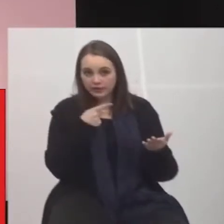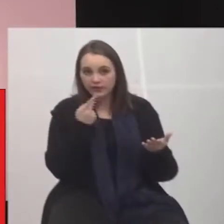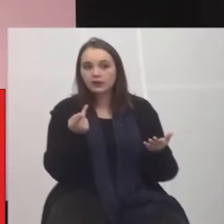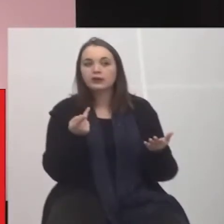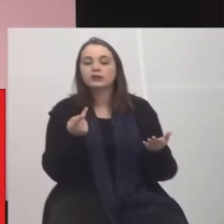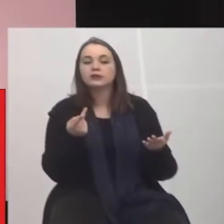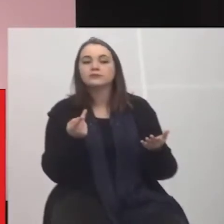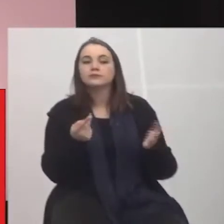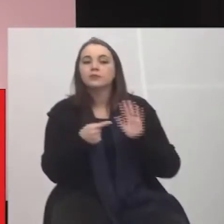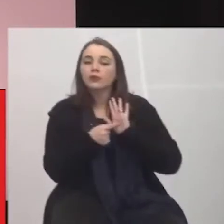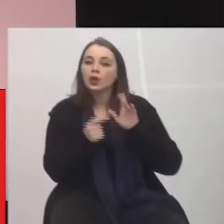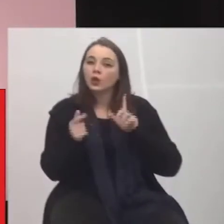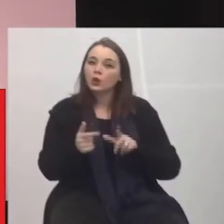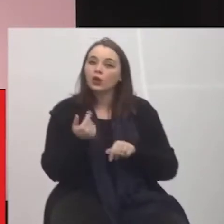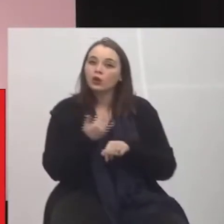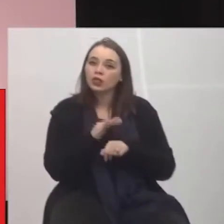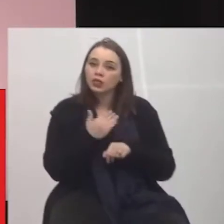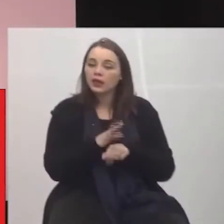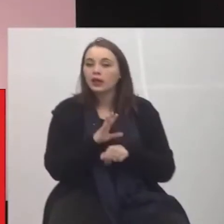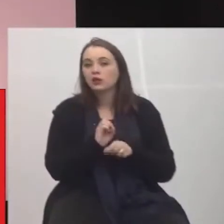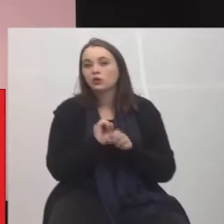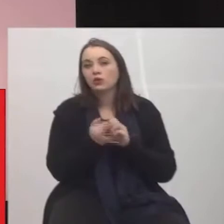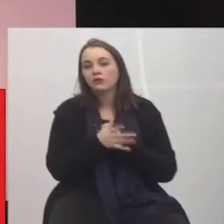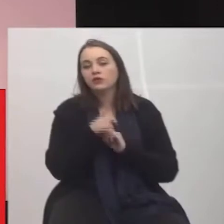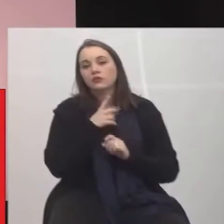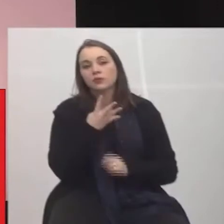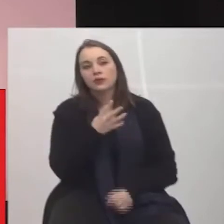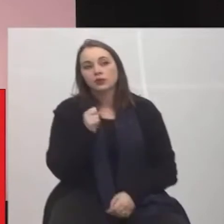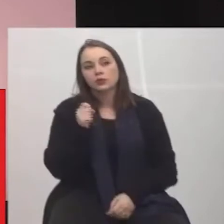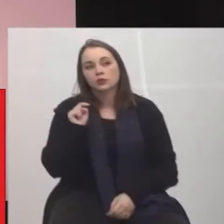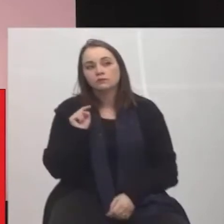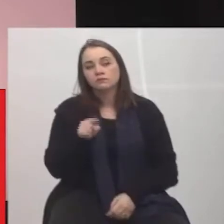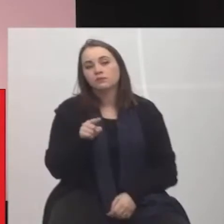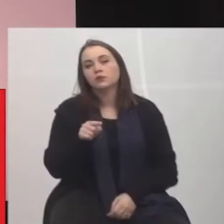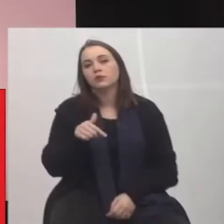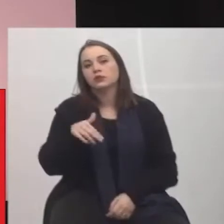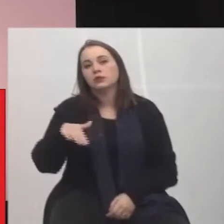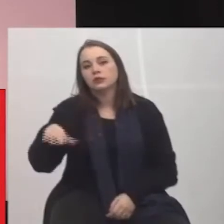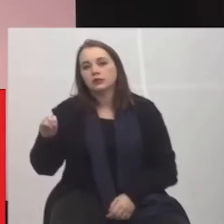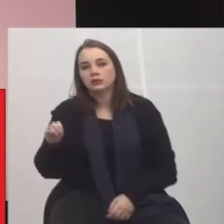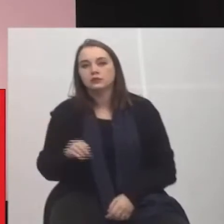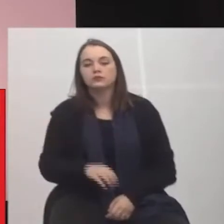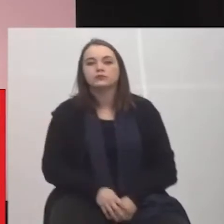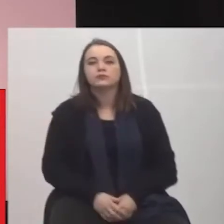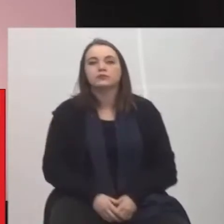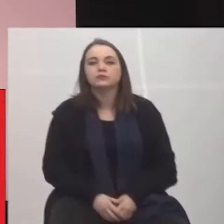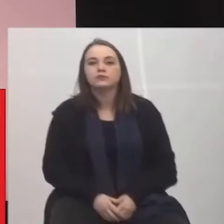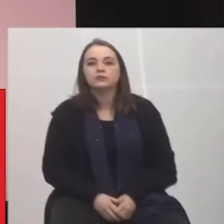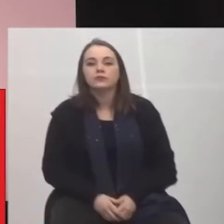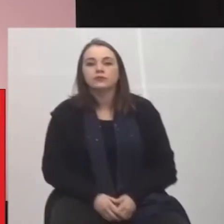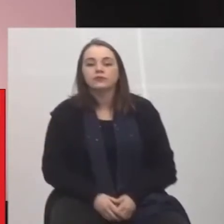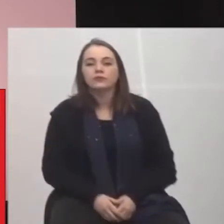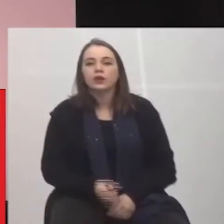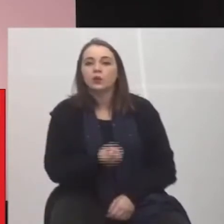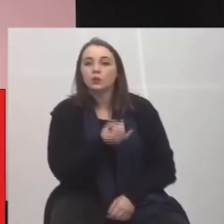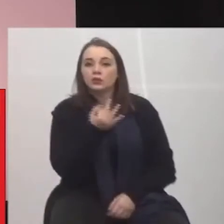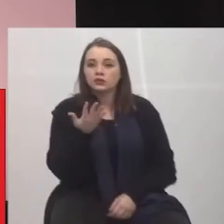onde são feitos os testes, então, somaram 48.700. O número de casos, então, foi